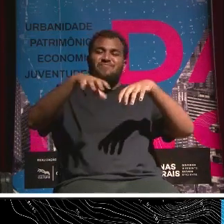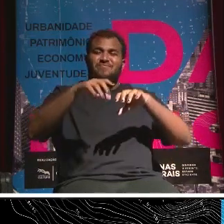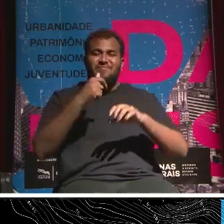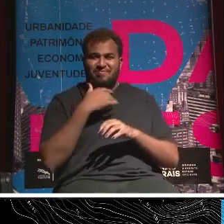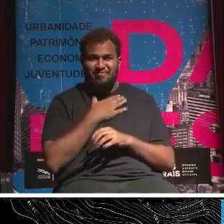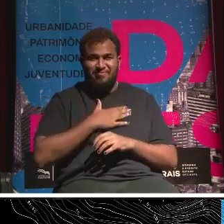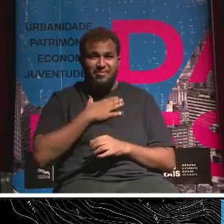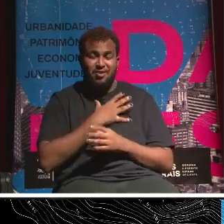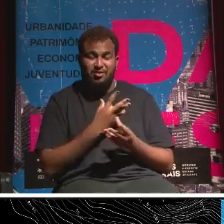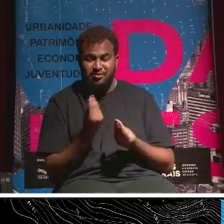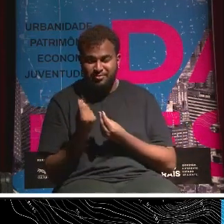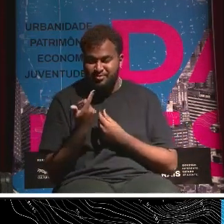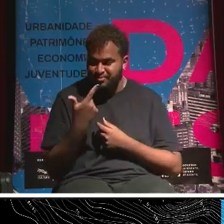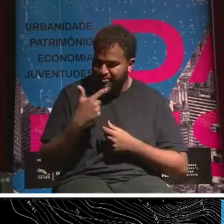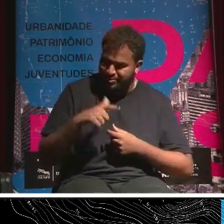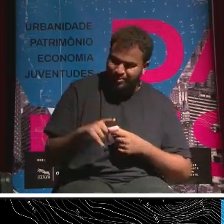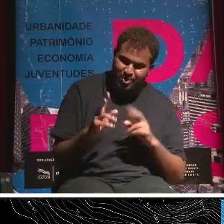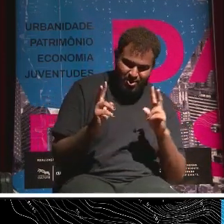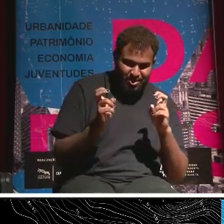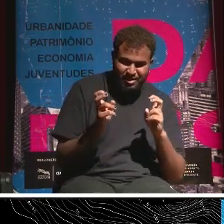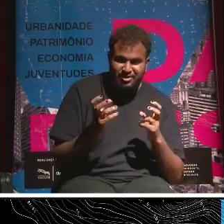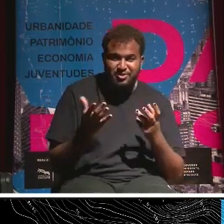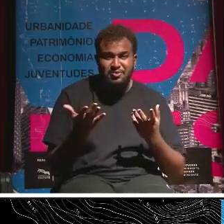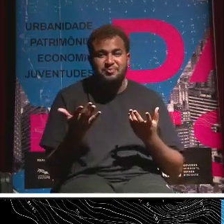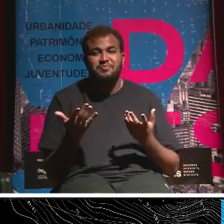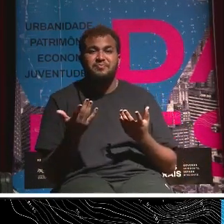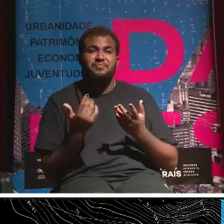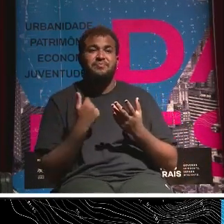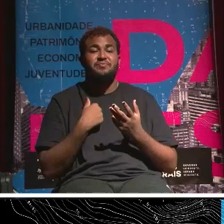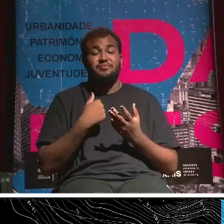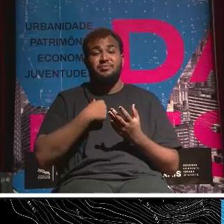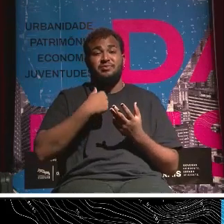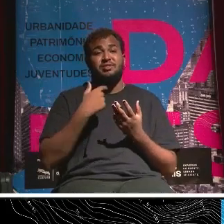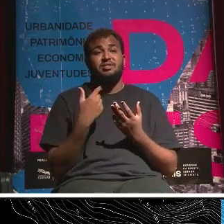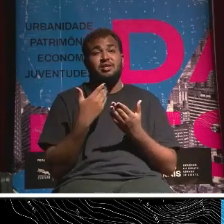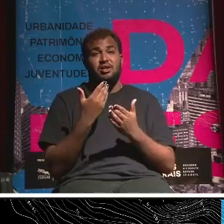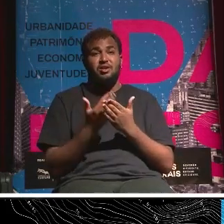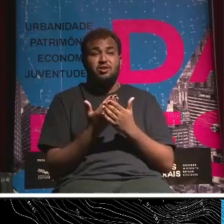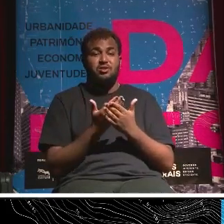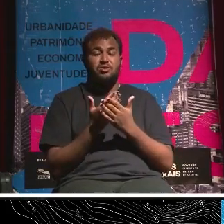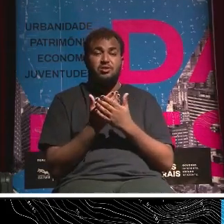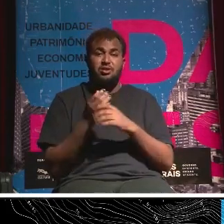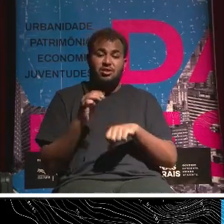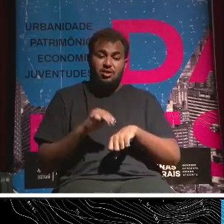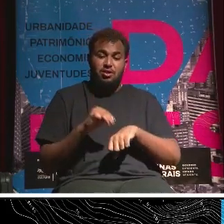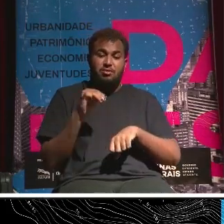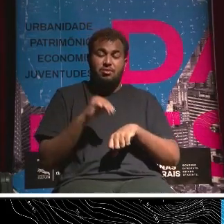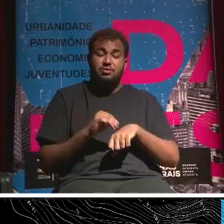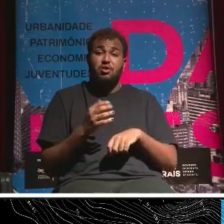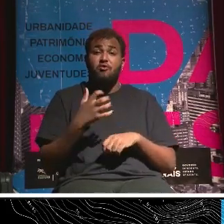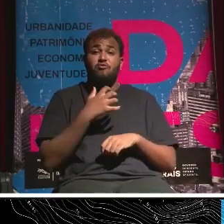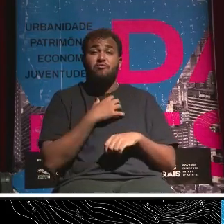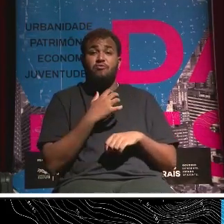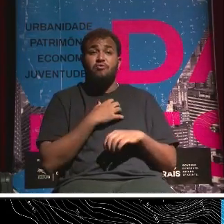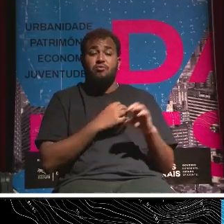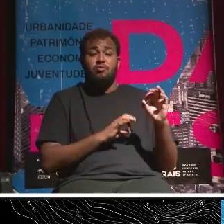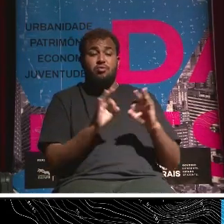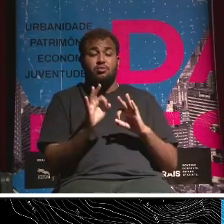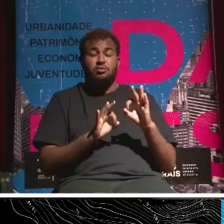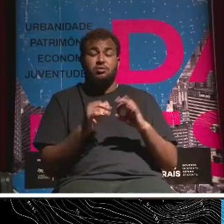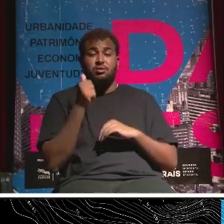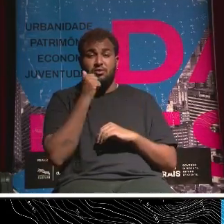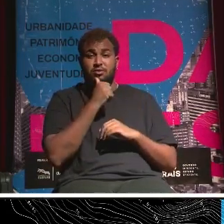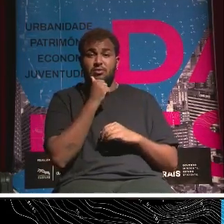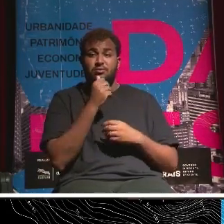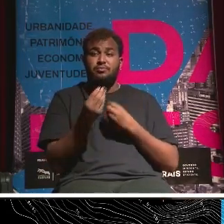enfim, é outro assunto à parte. E aí eu estudei, neste mestrado, a forma de organizar dessas mulheres, como